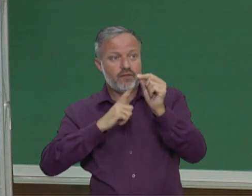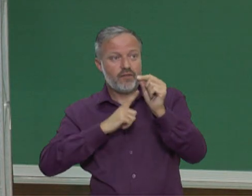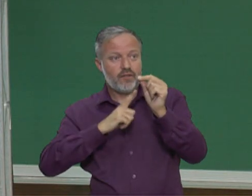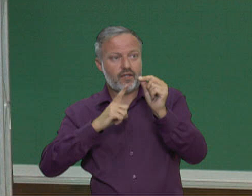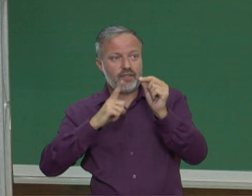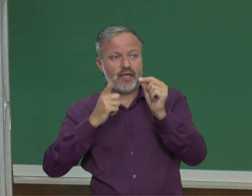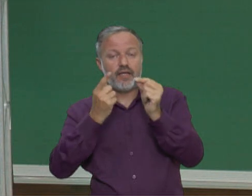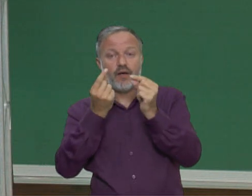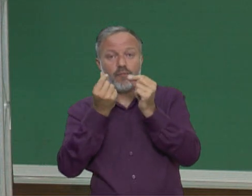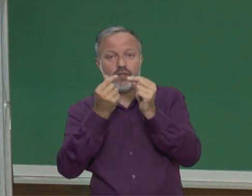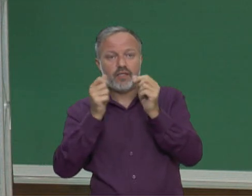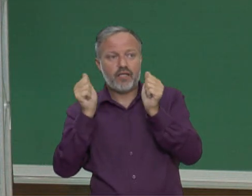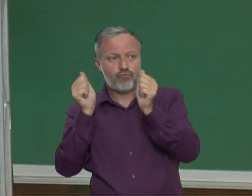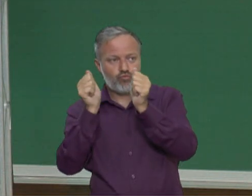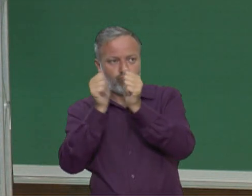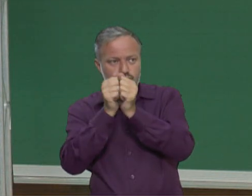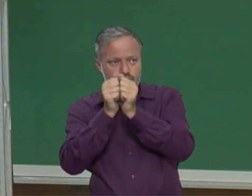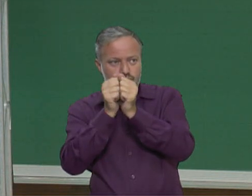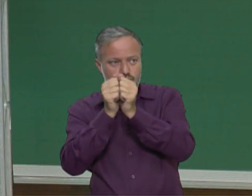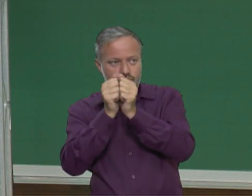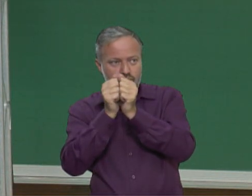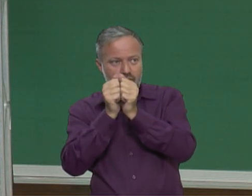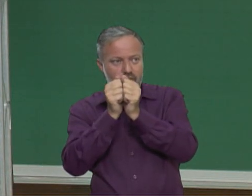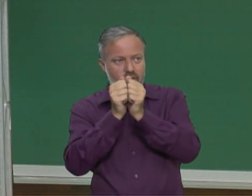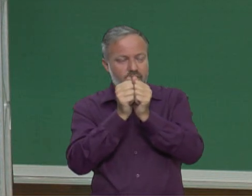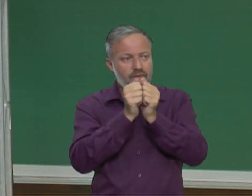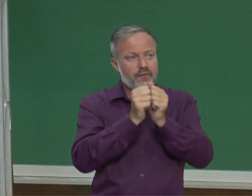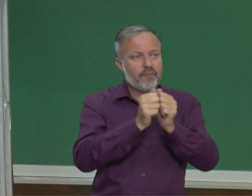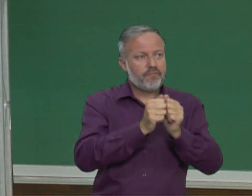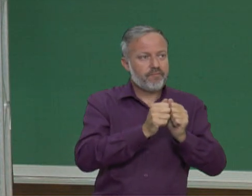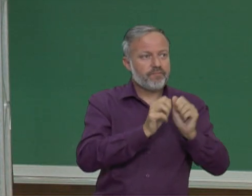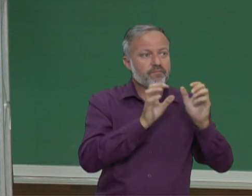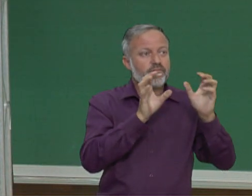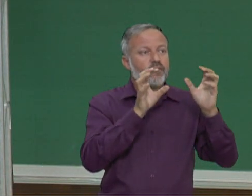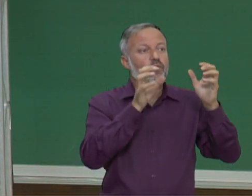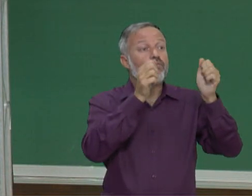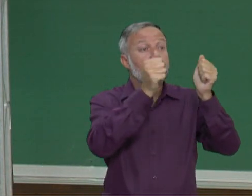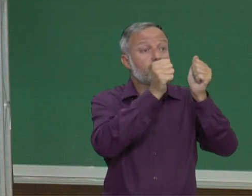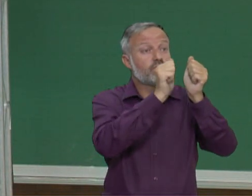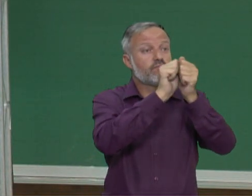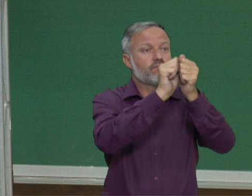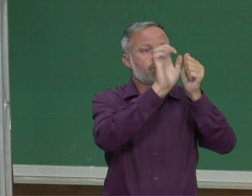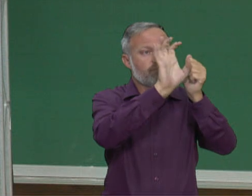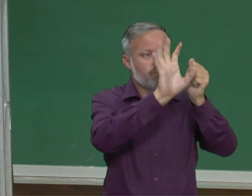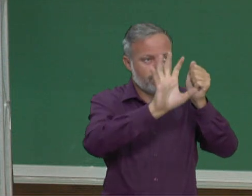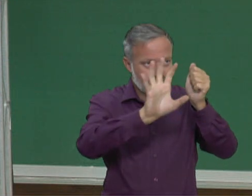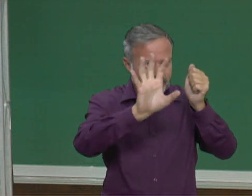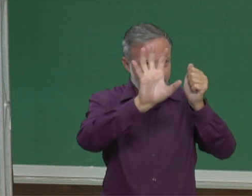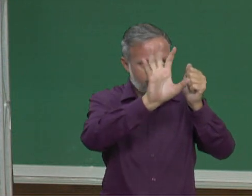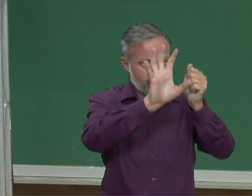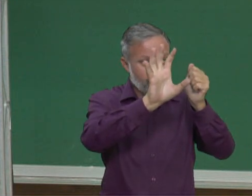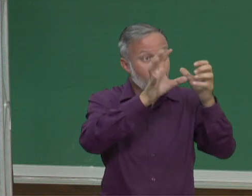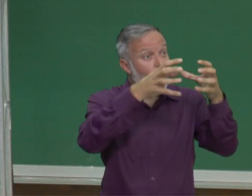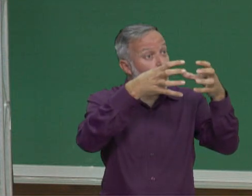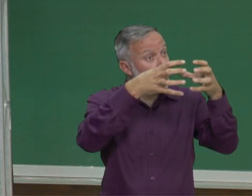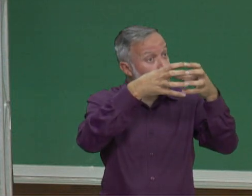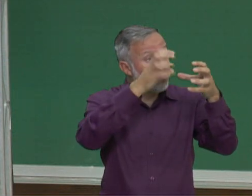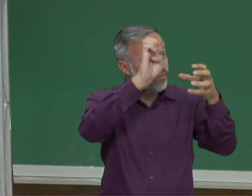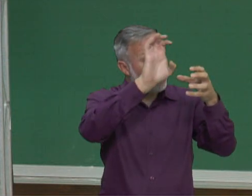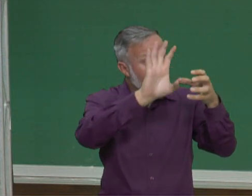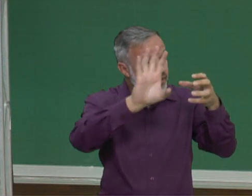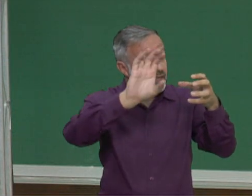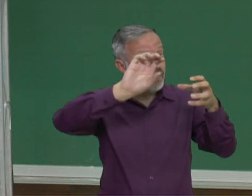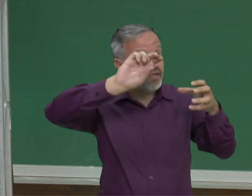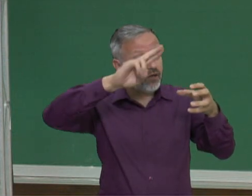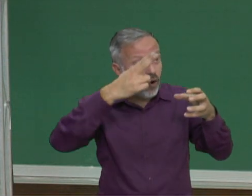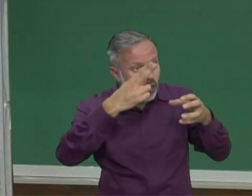e monetária? Qual desses dois blocos? União Europeia ou Mercosul, que possui uma união econômica e